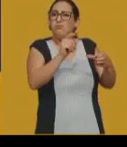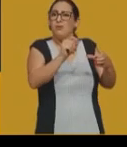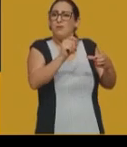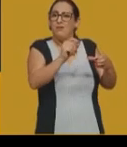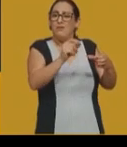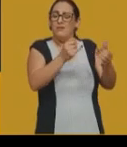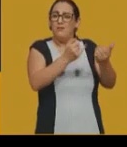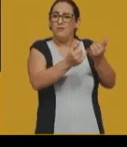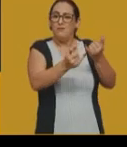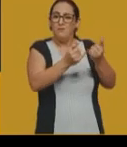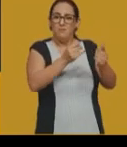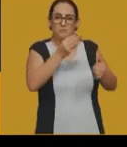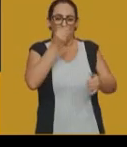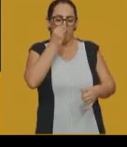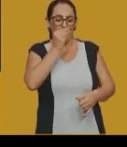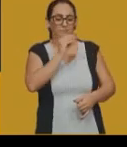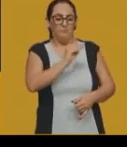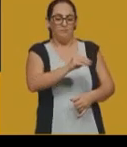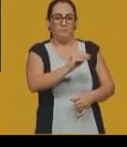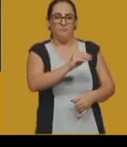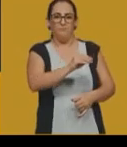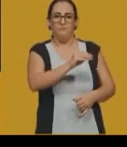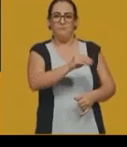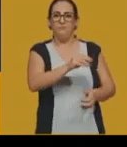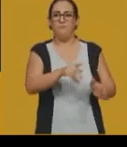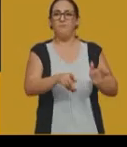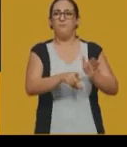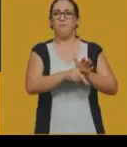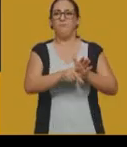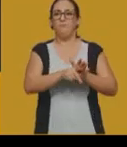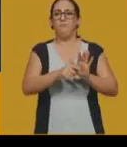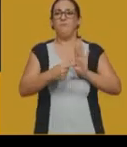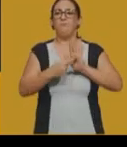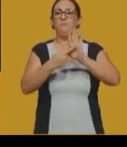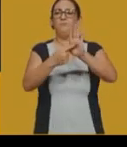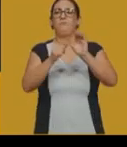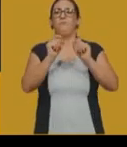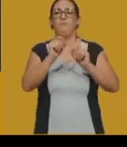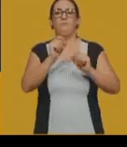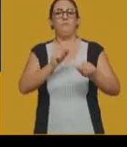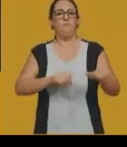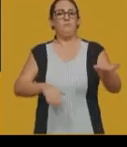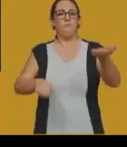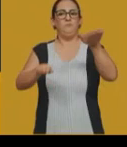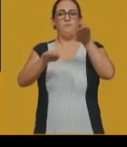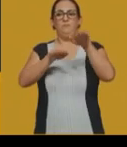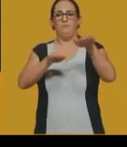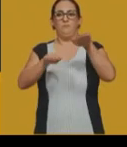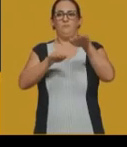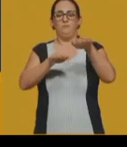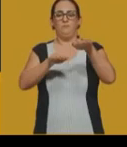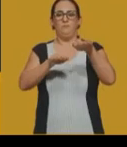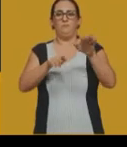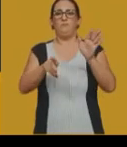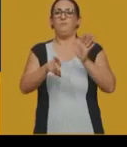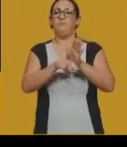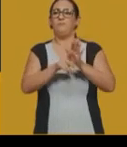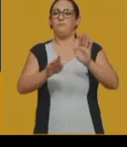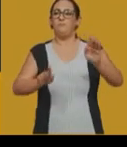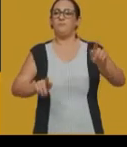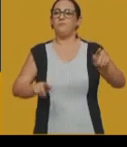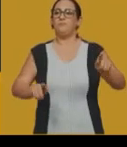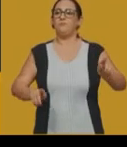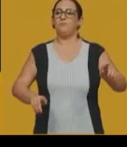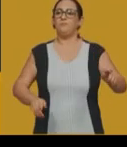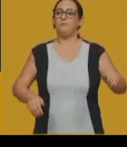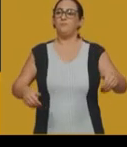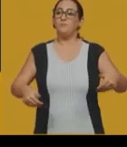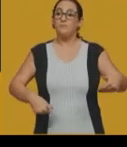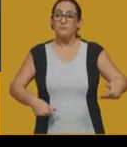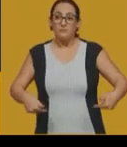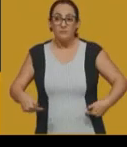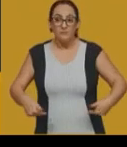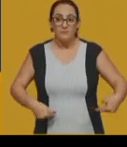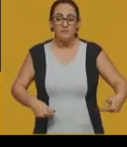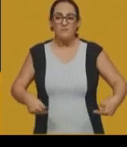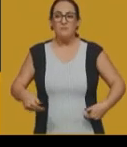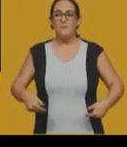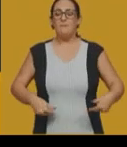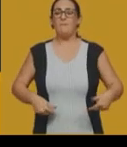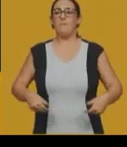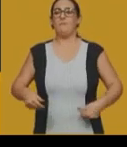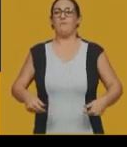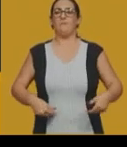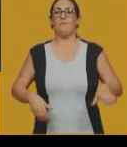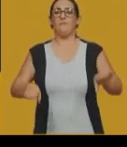riqueza ela vai gerar desigualdade social, ela vai gerar fome ou desemprego, crise ambiental,